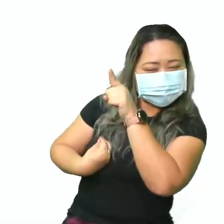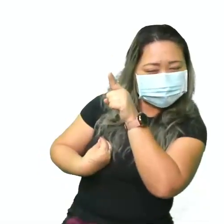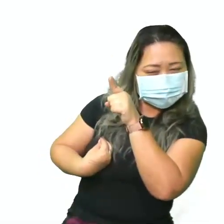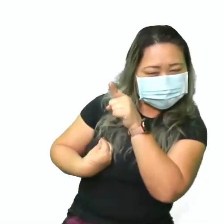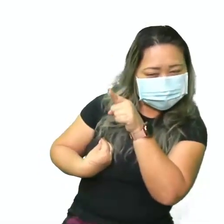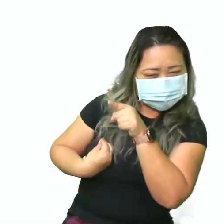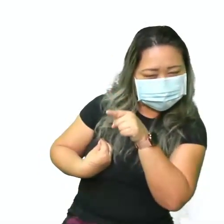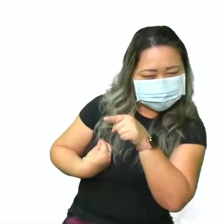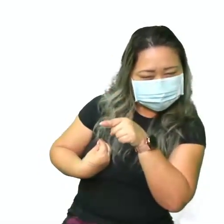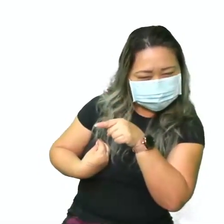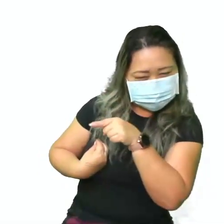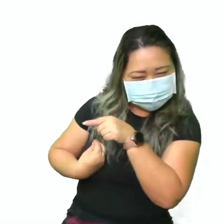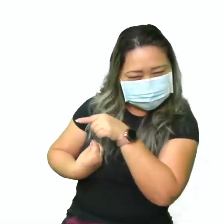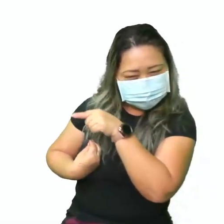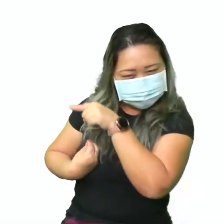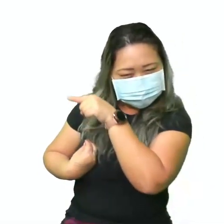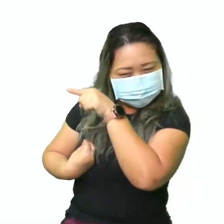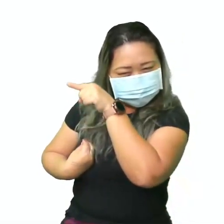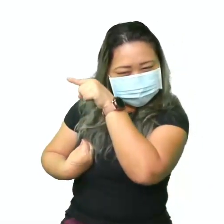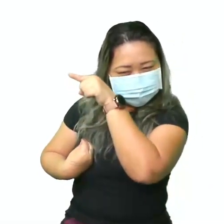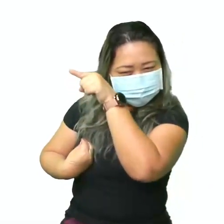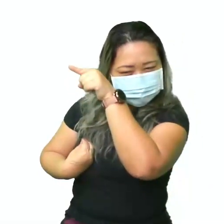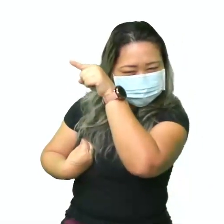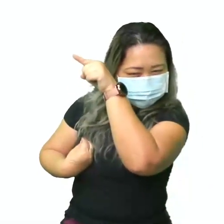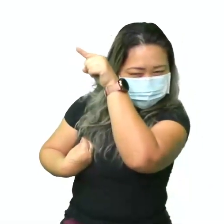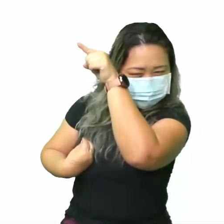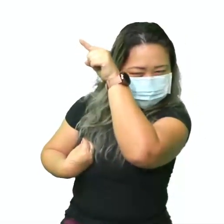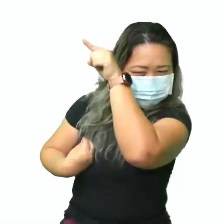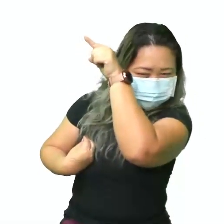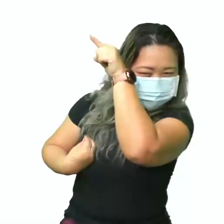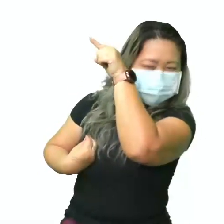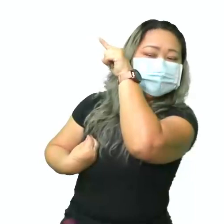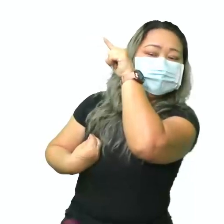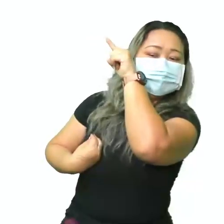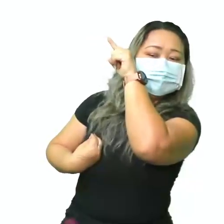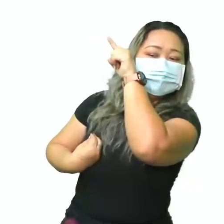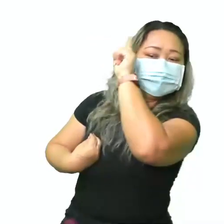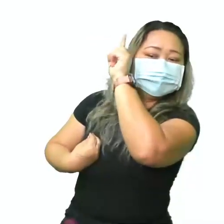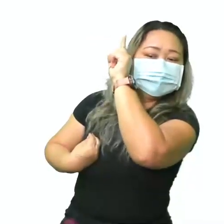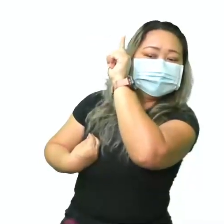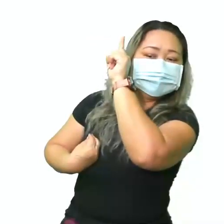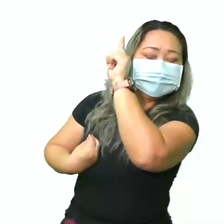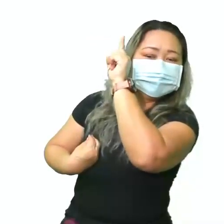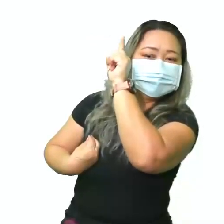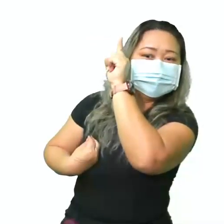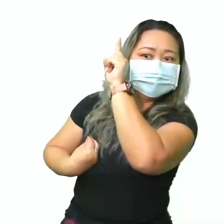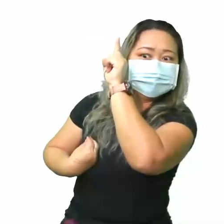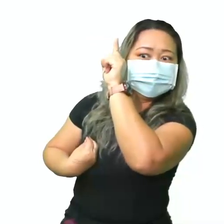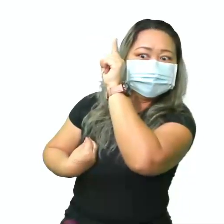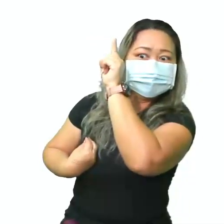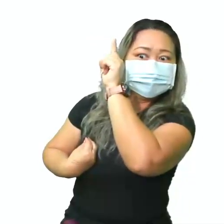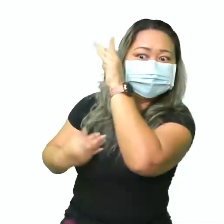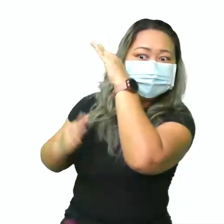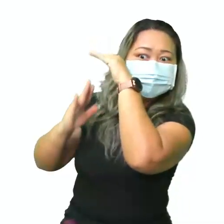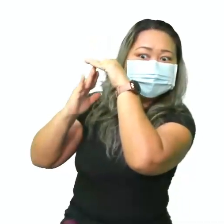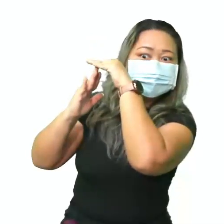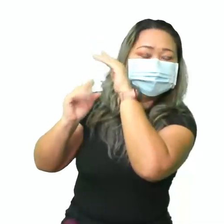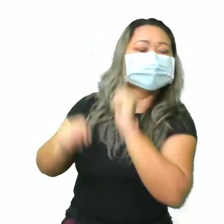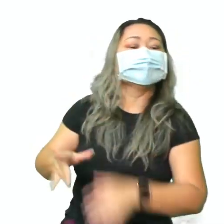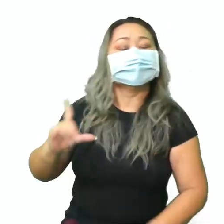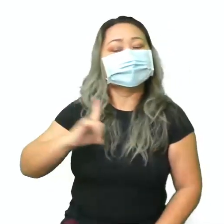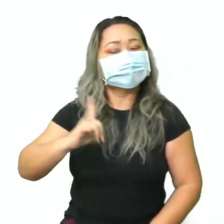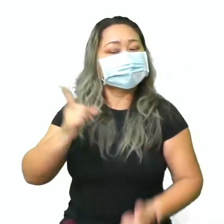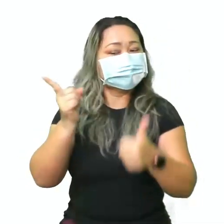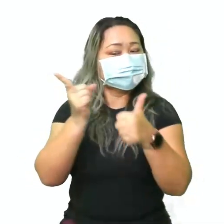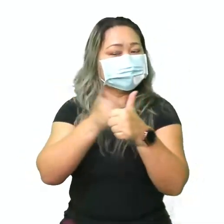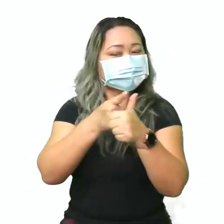né? Mas quando a gente fala de ser vivo, quando a gente está falando da biologia, como é que é essa organização, a gente tem que seguir